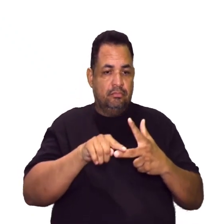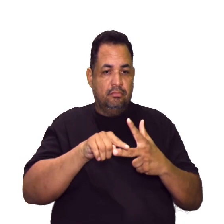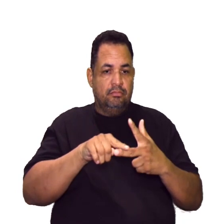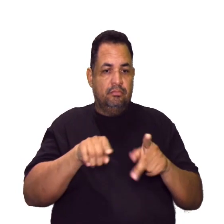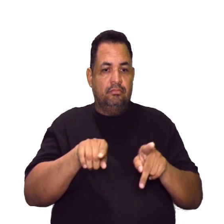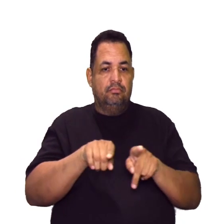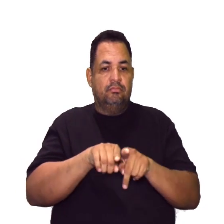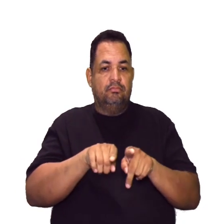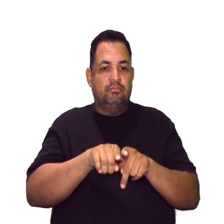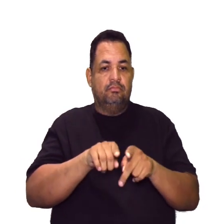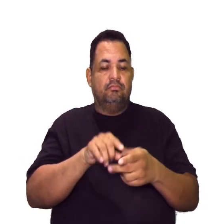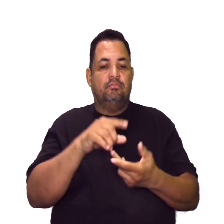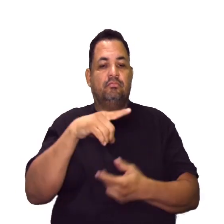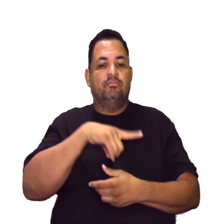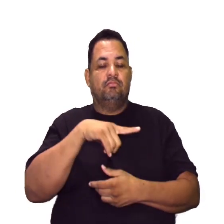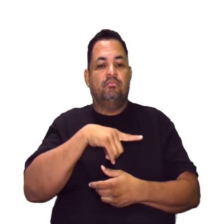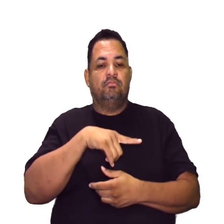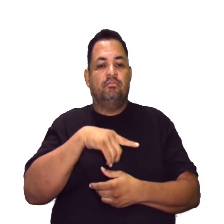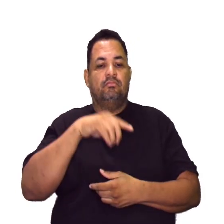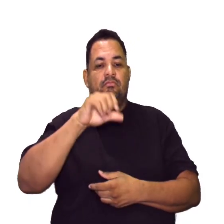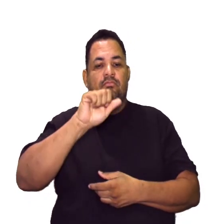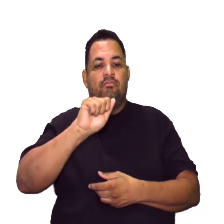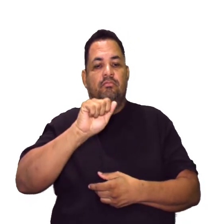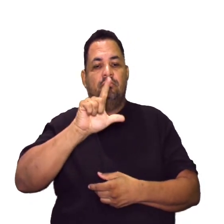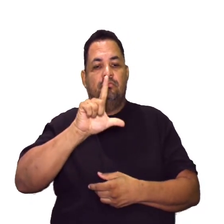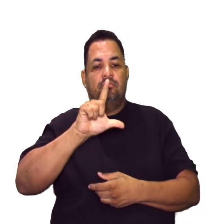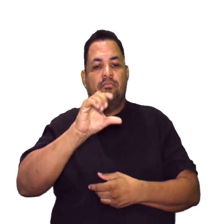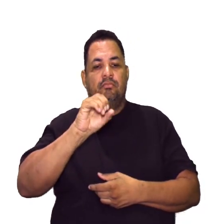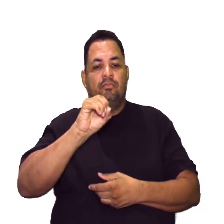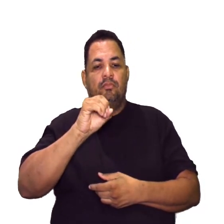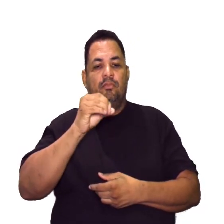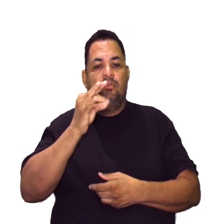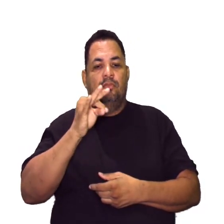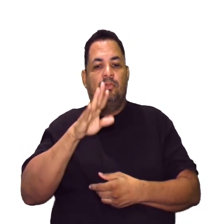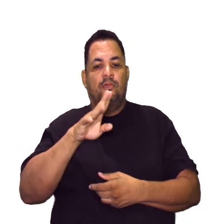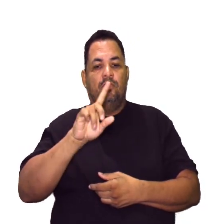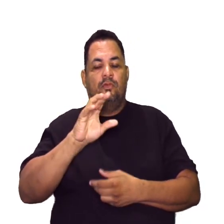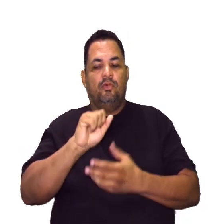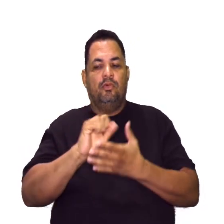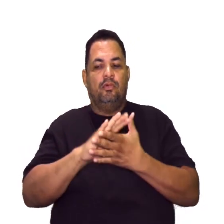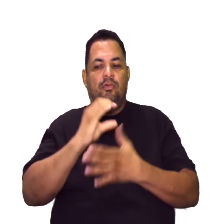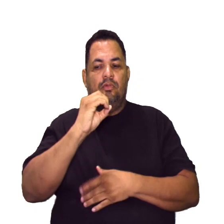e ele é um alótropo do gás oxigênio. O que é alótropo?